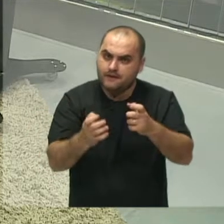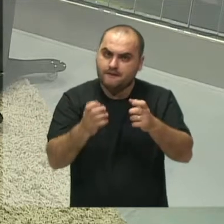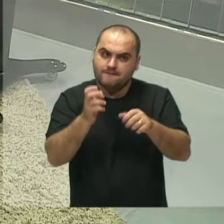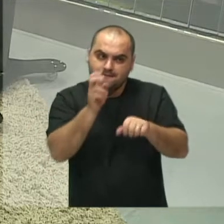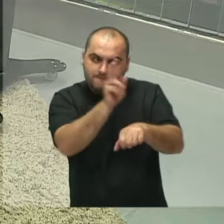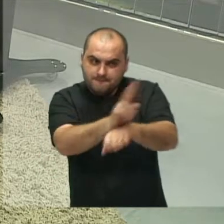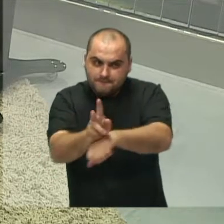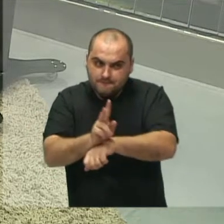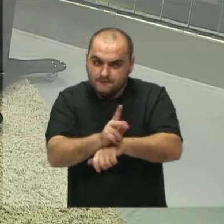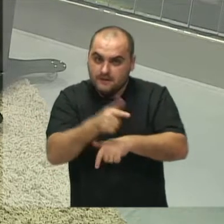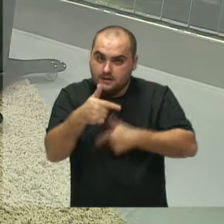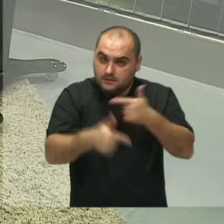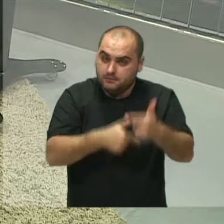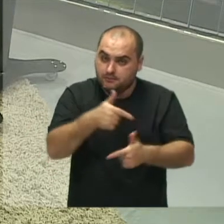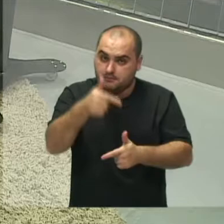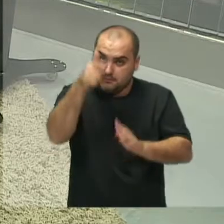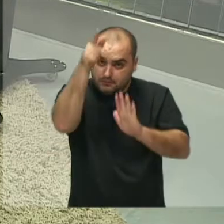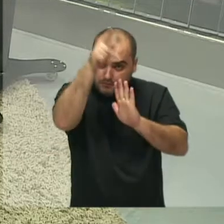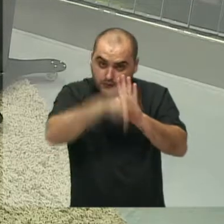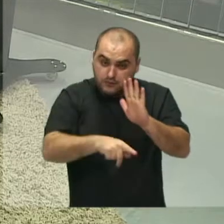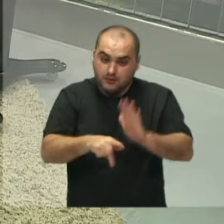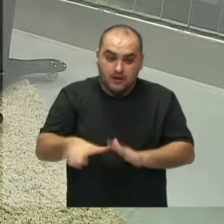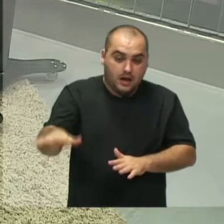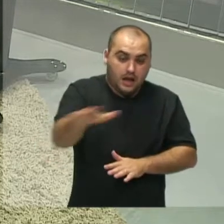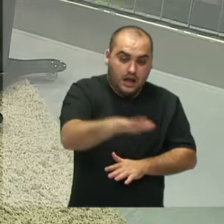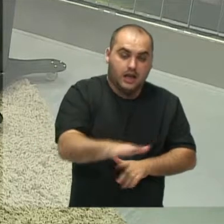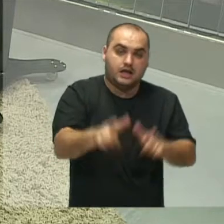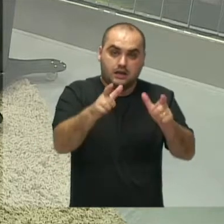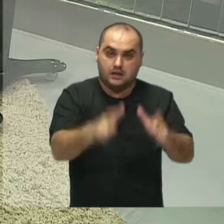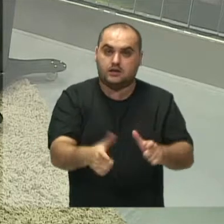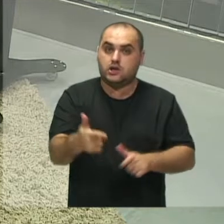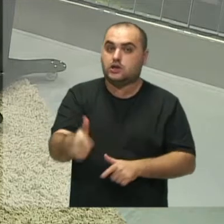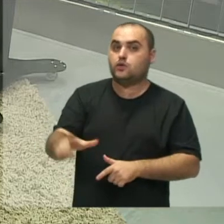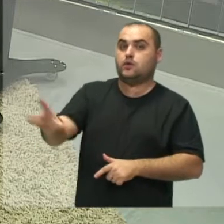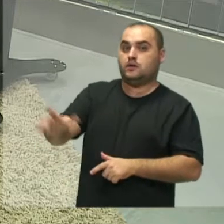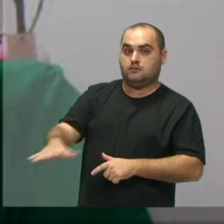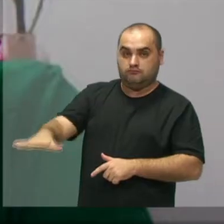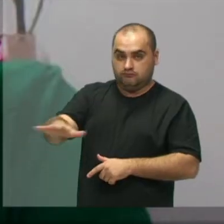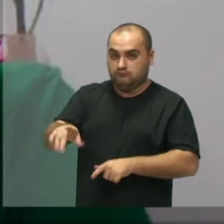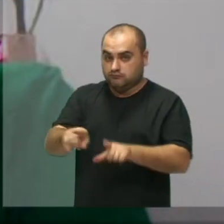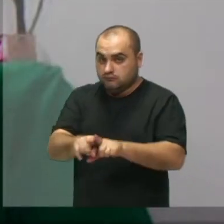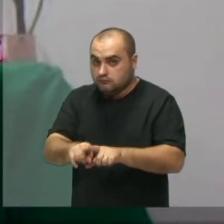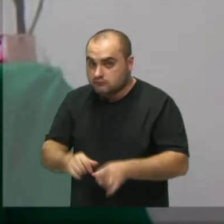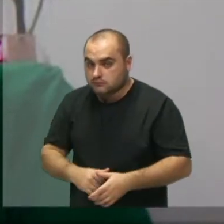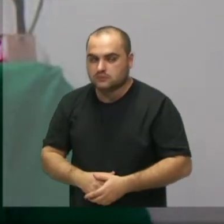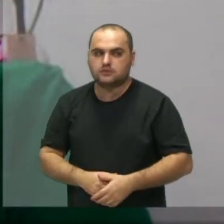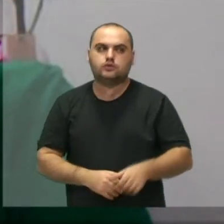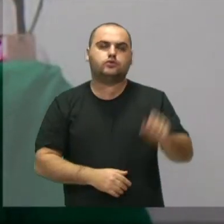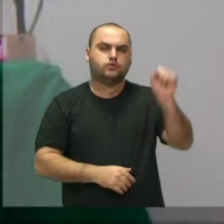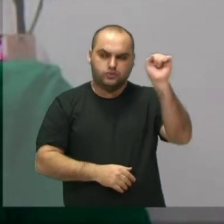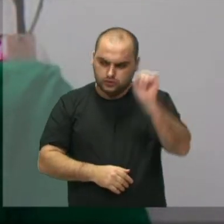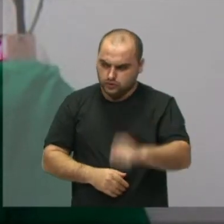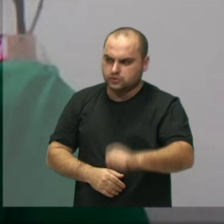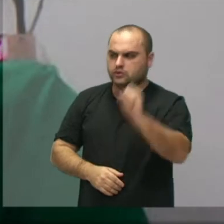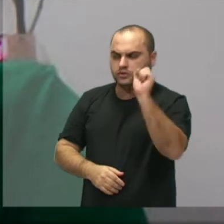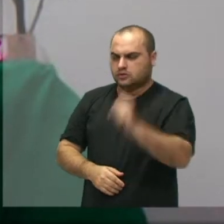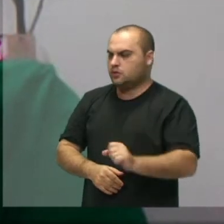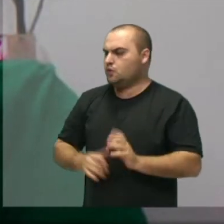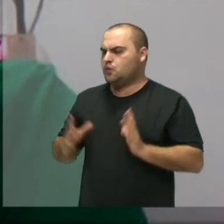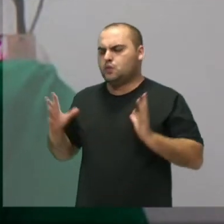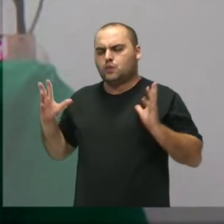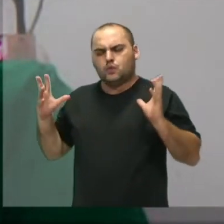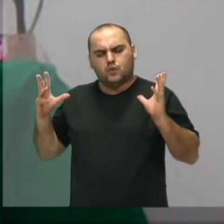trabalhar projetos nessa área e em outras áreas também? Sim, sim. Tudo que eu puder